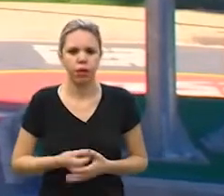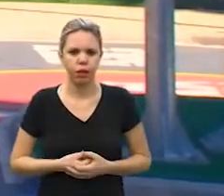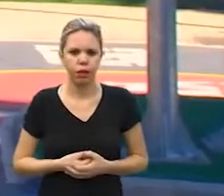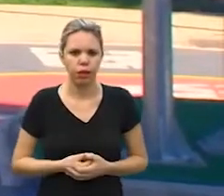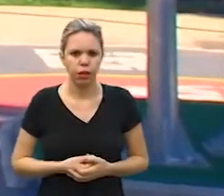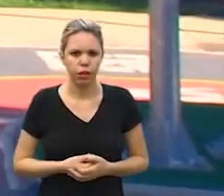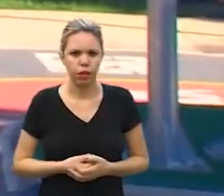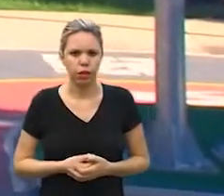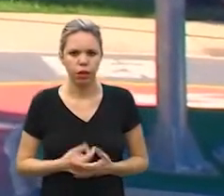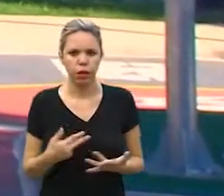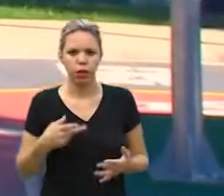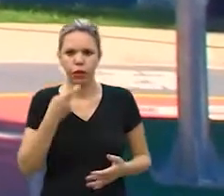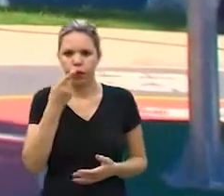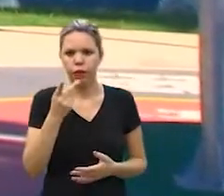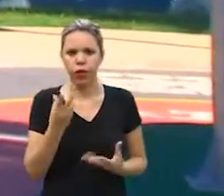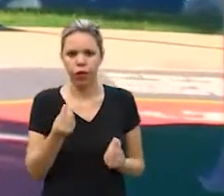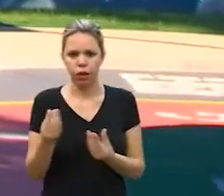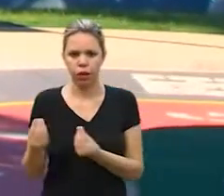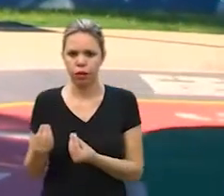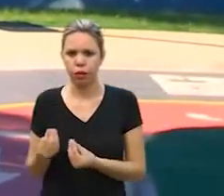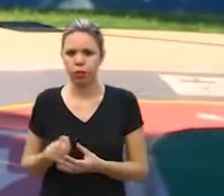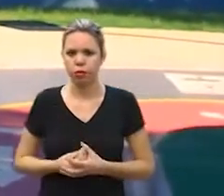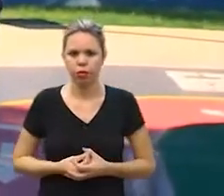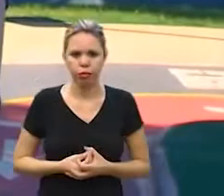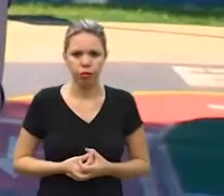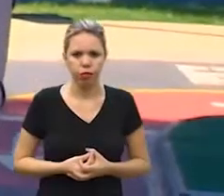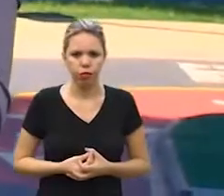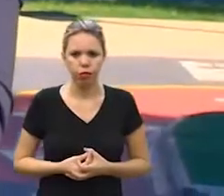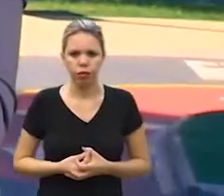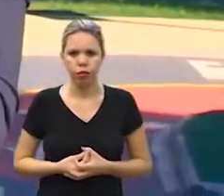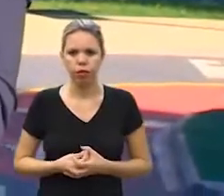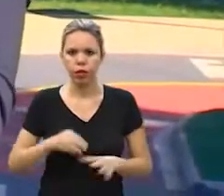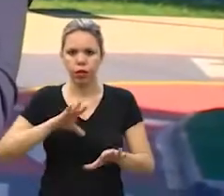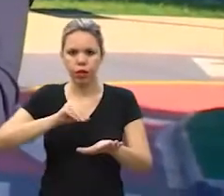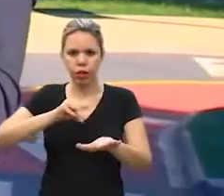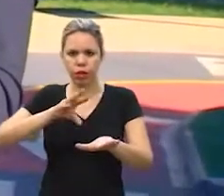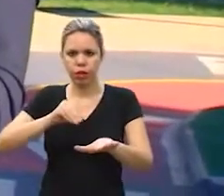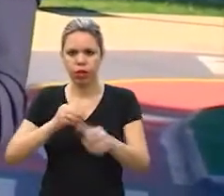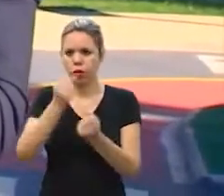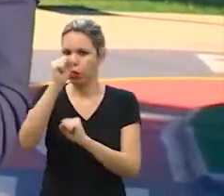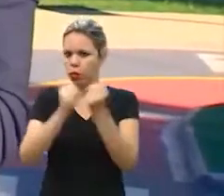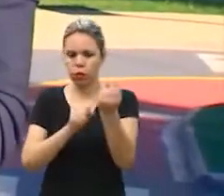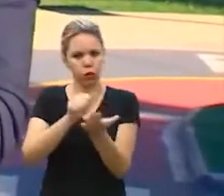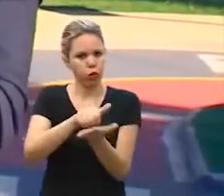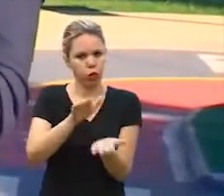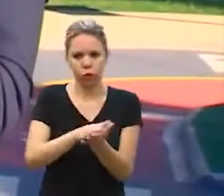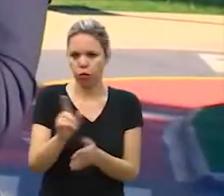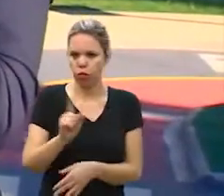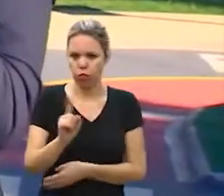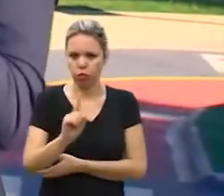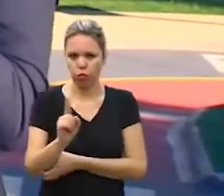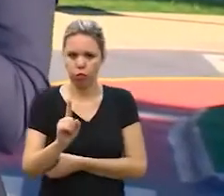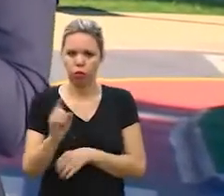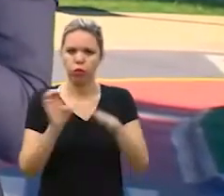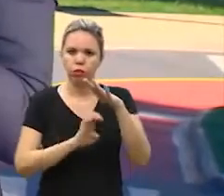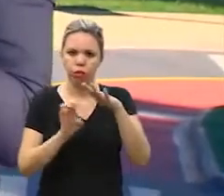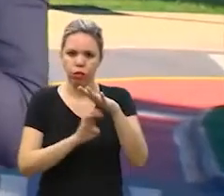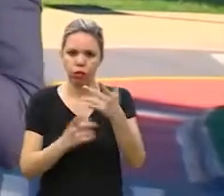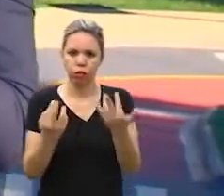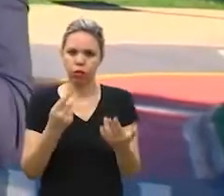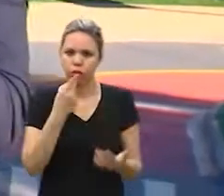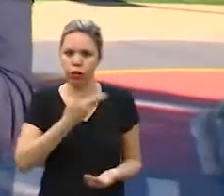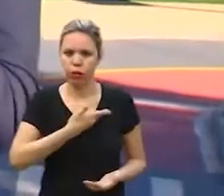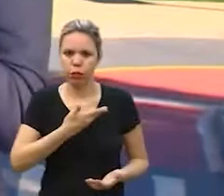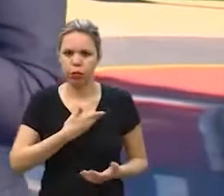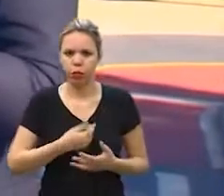né? Uma coisa que eu falo muito é a questão do radar. Nós não somos a indústria da multa. Nós somos a empresa,